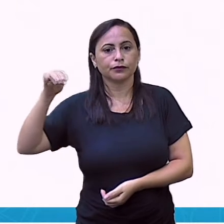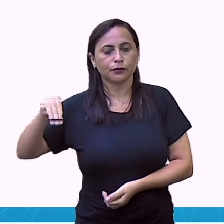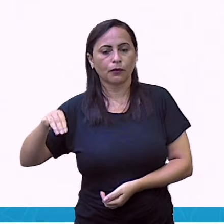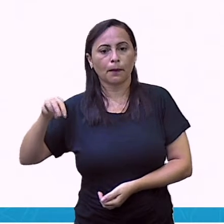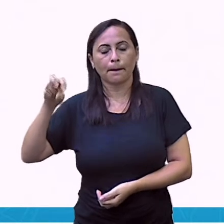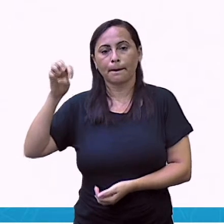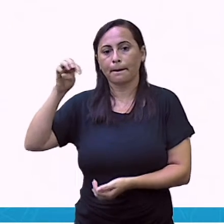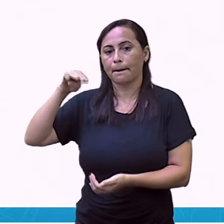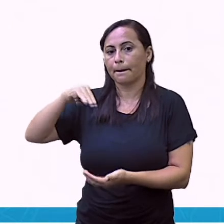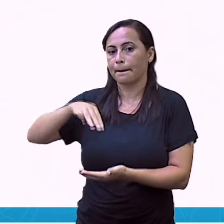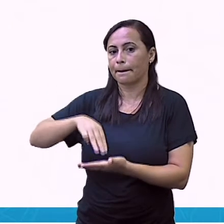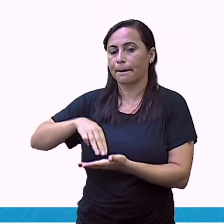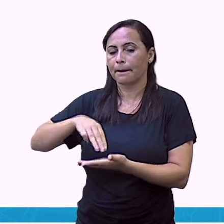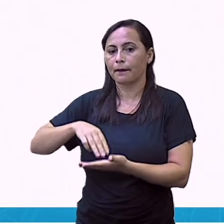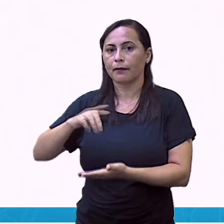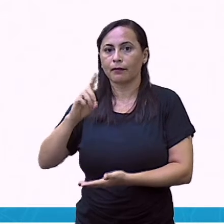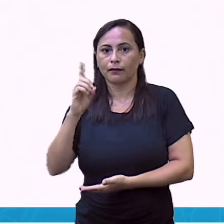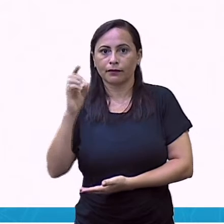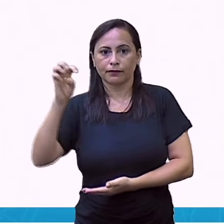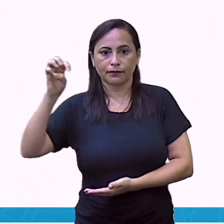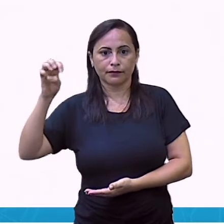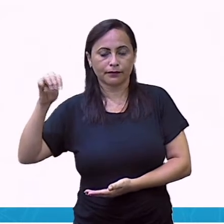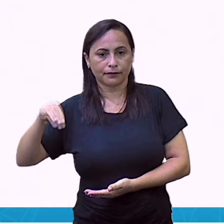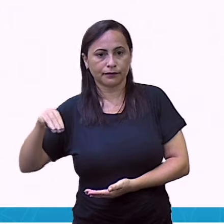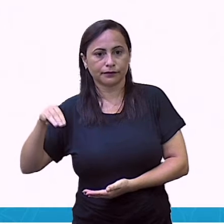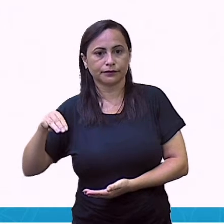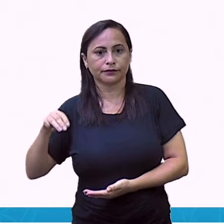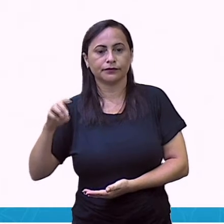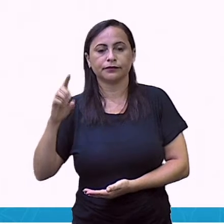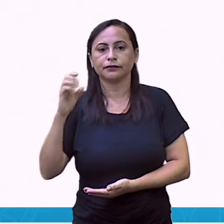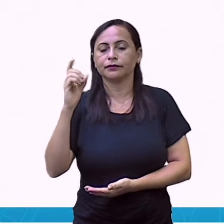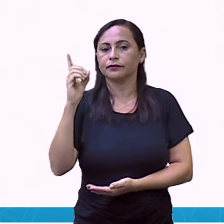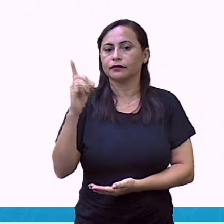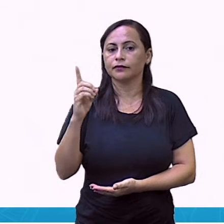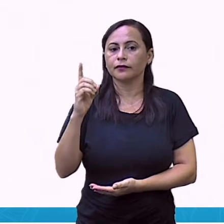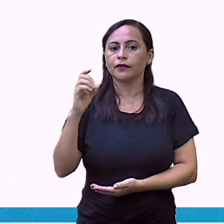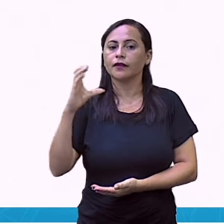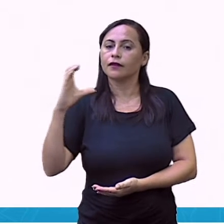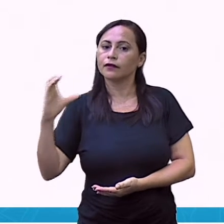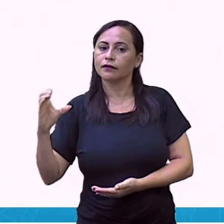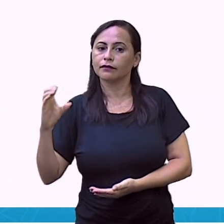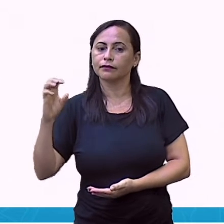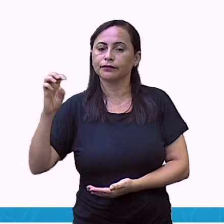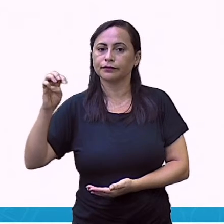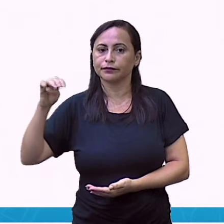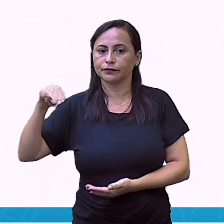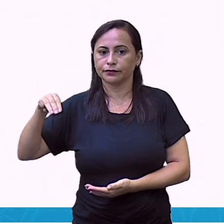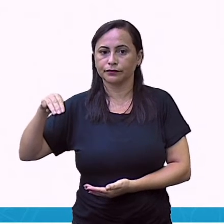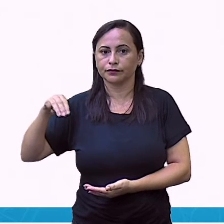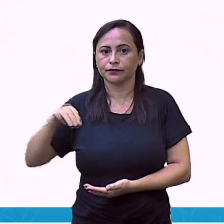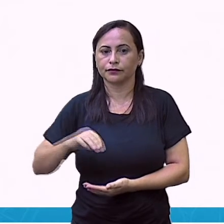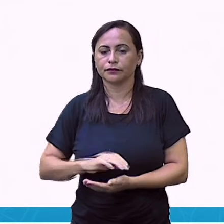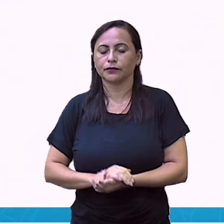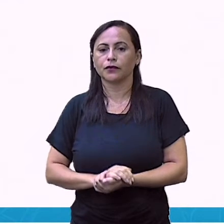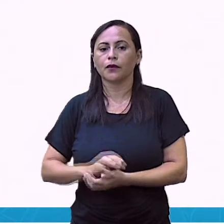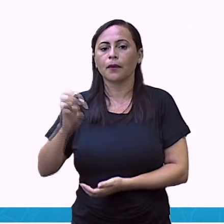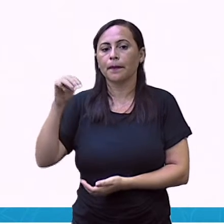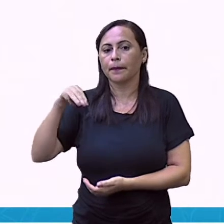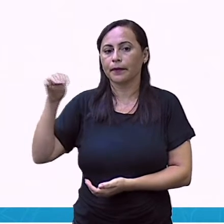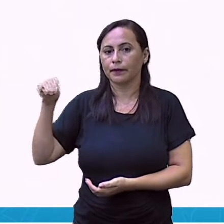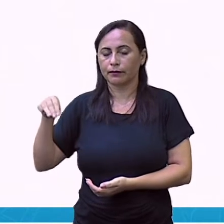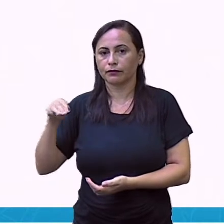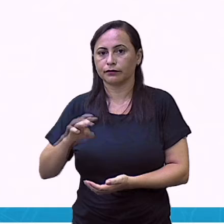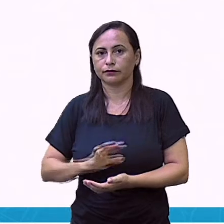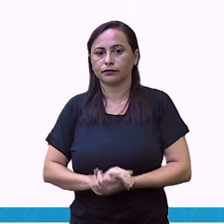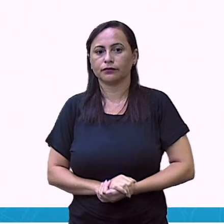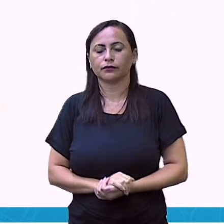decâmetro, metro, decímetro, centímetro, milímetro. Essas são